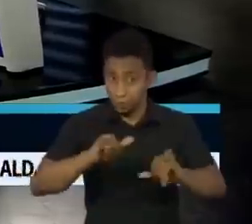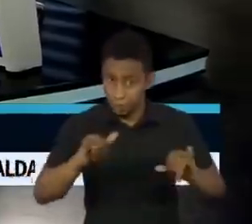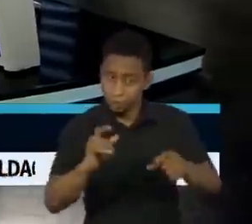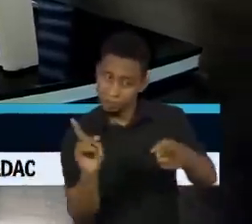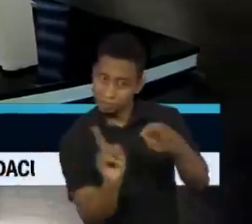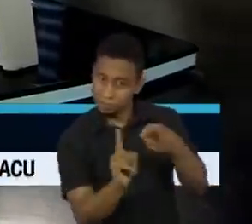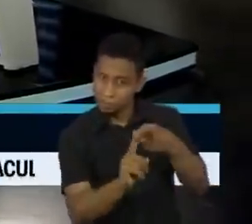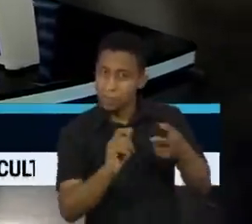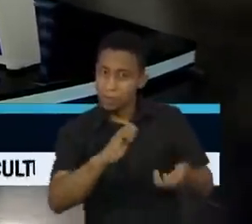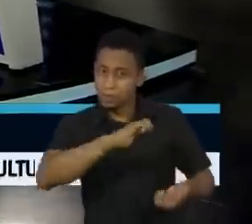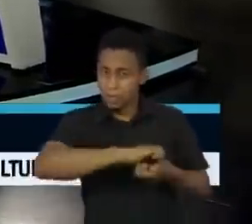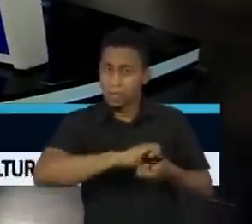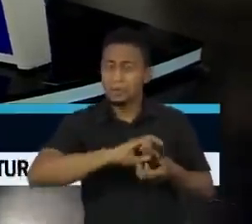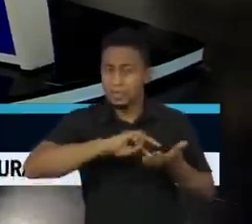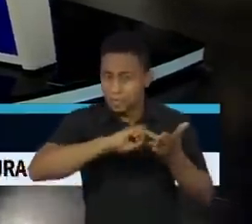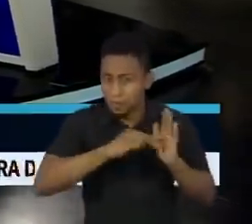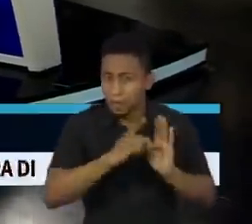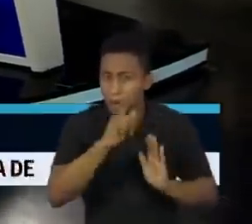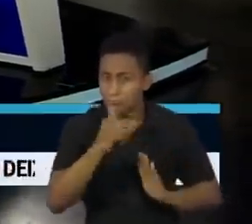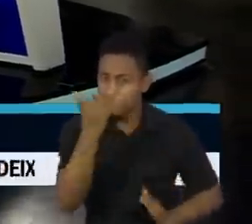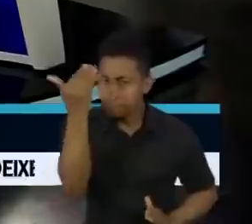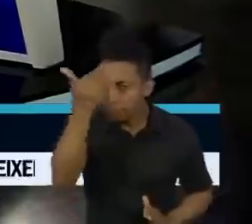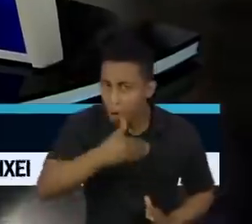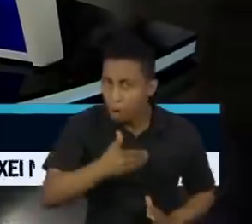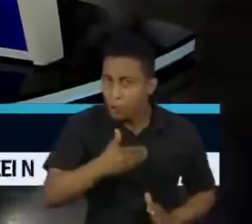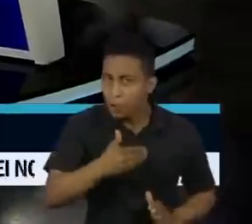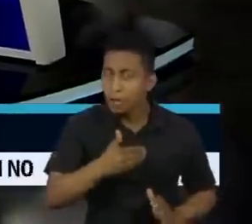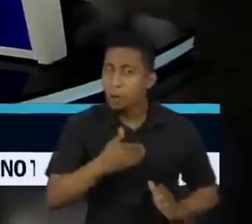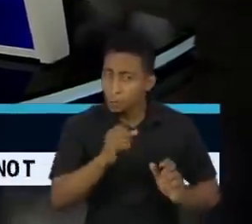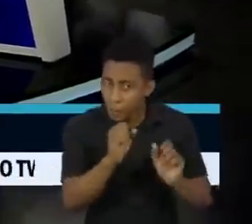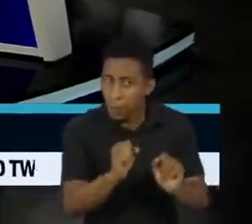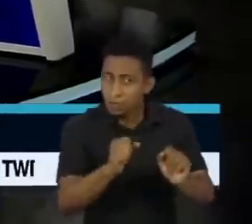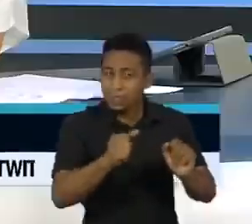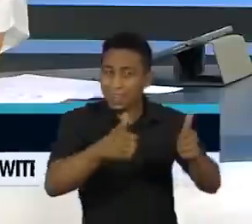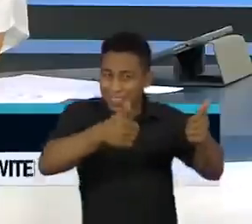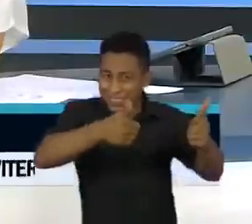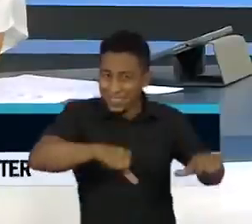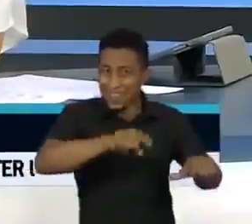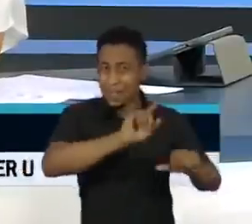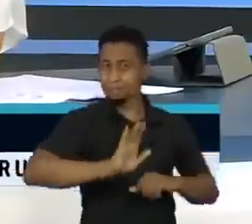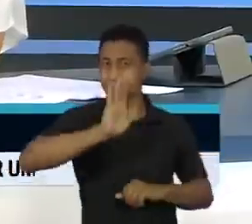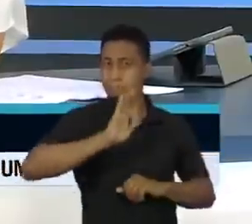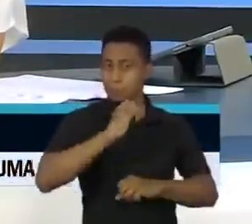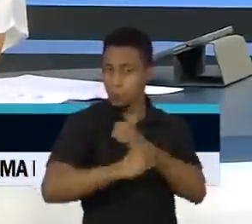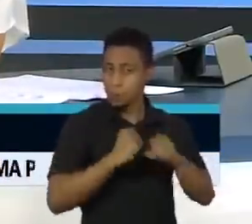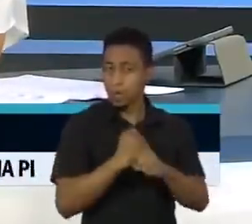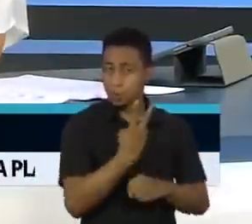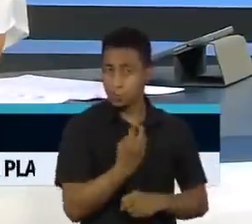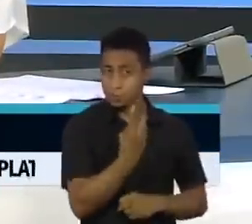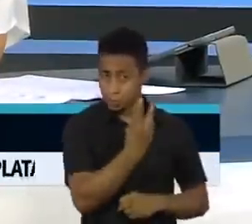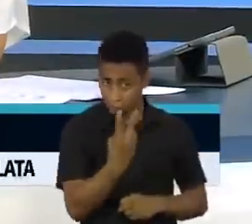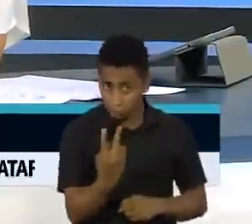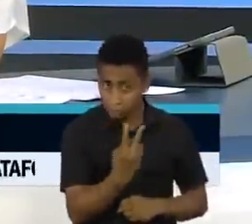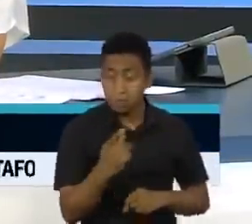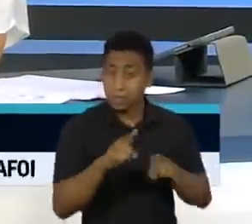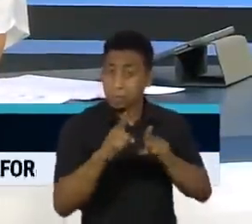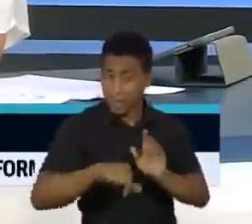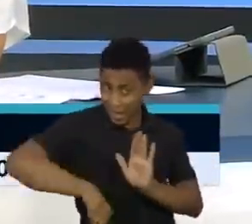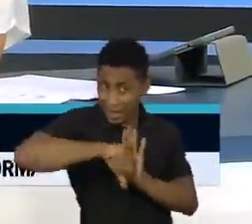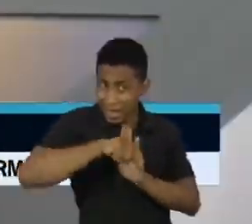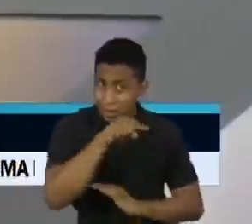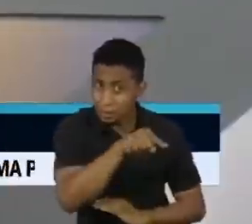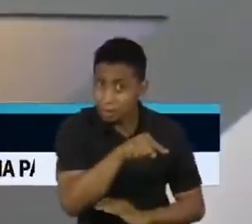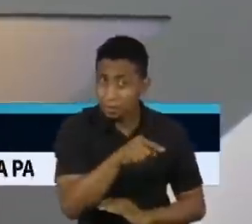são provas robustas e que pode torná-lo inelegível em 2022 e caracterizam um crime de responsabilidade? Sem